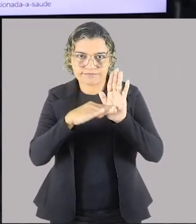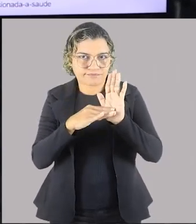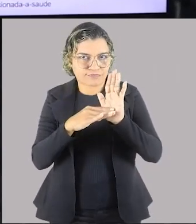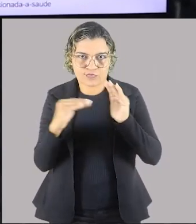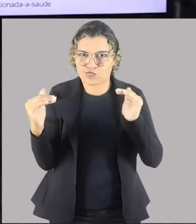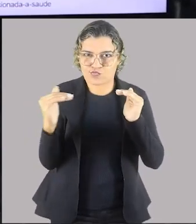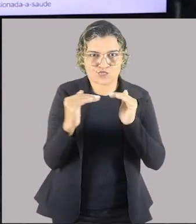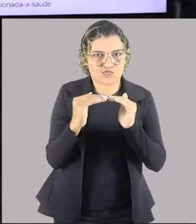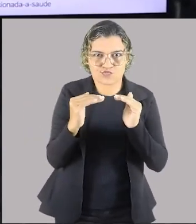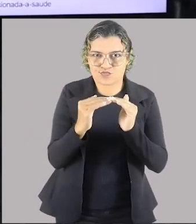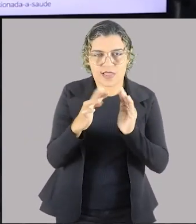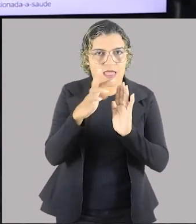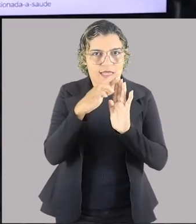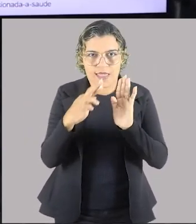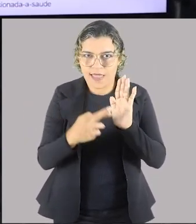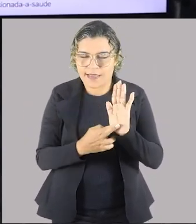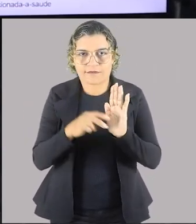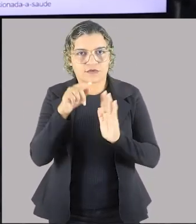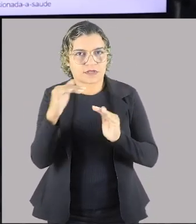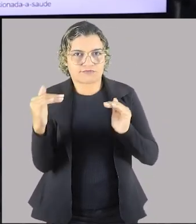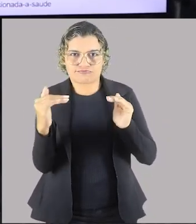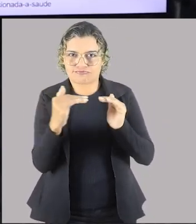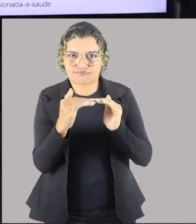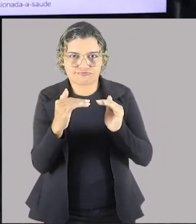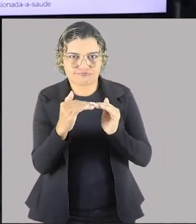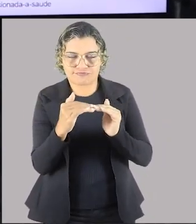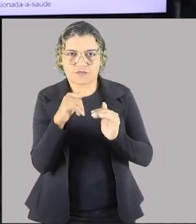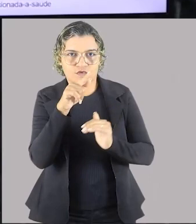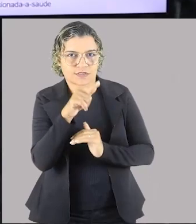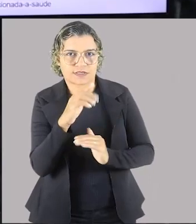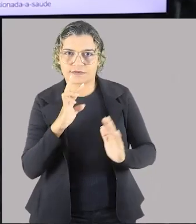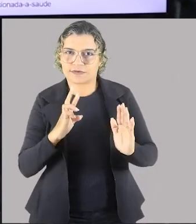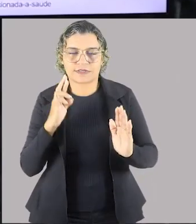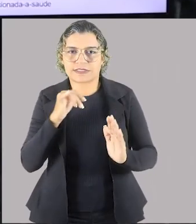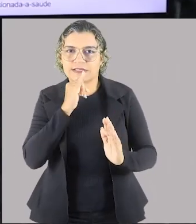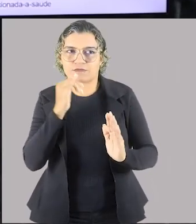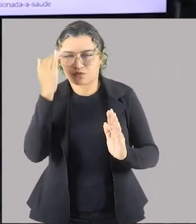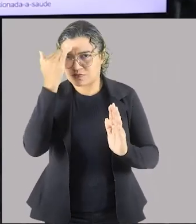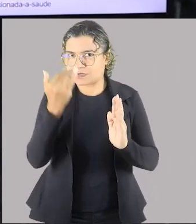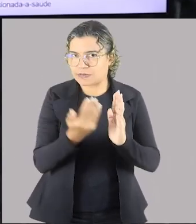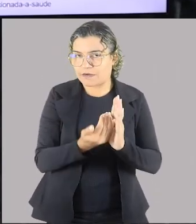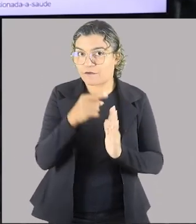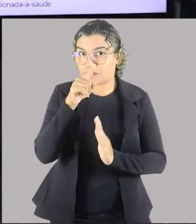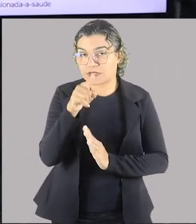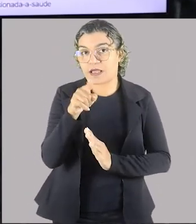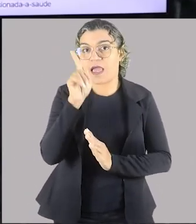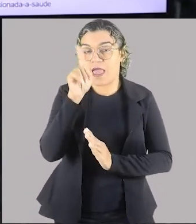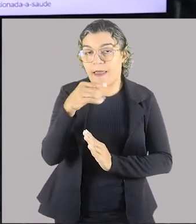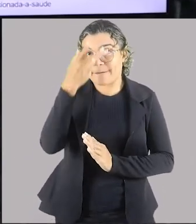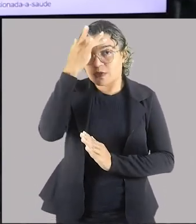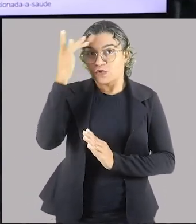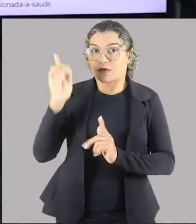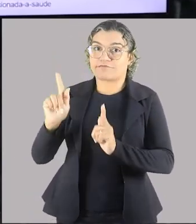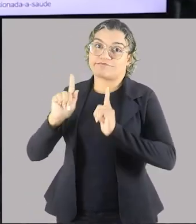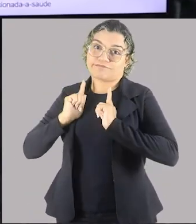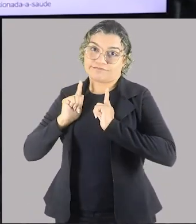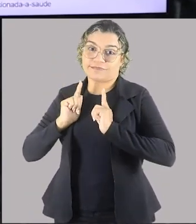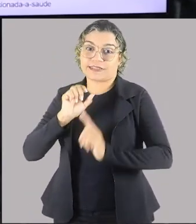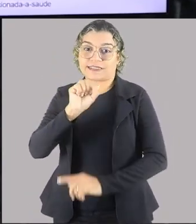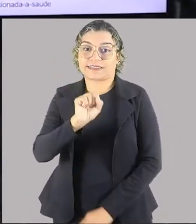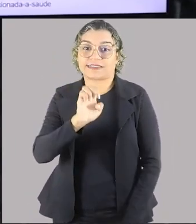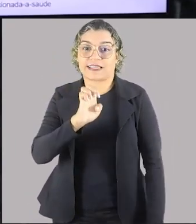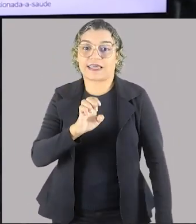não faz esses valores, você é considerado sedentário. Tá? Uma das formas de identificar